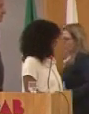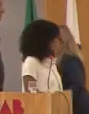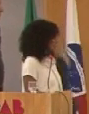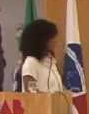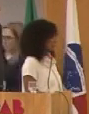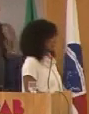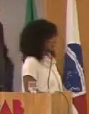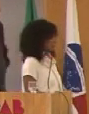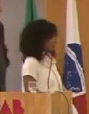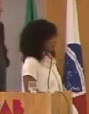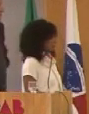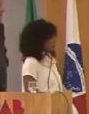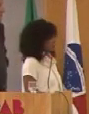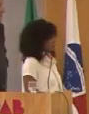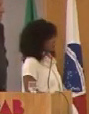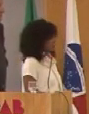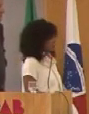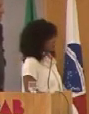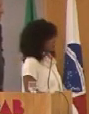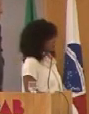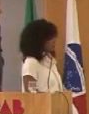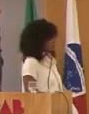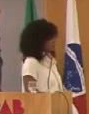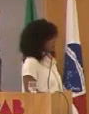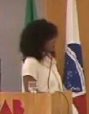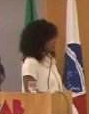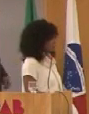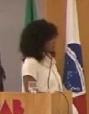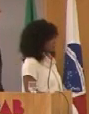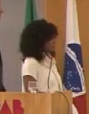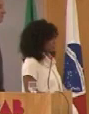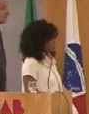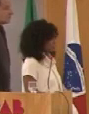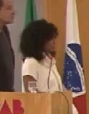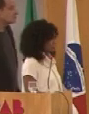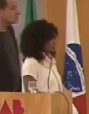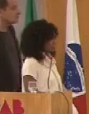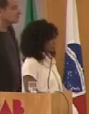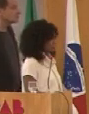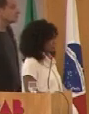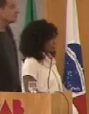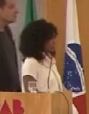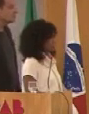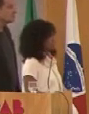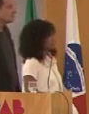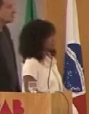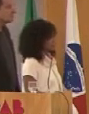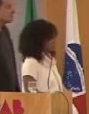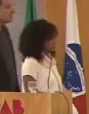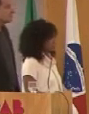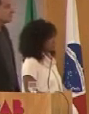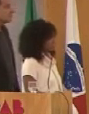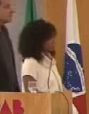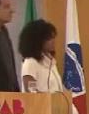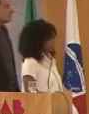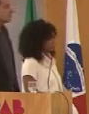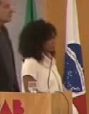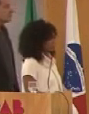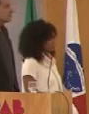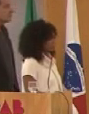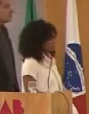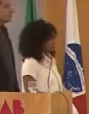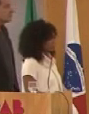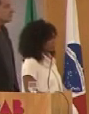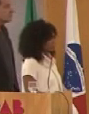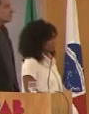morte através do armamento civil, defendem a família, mas aceitam a homofobia e pregam a morte dos